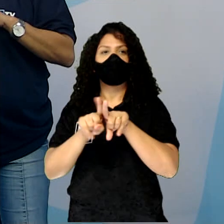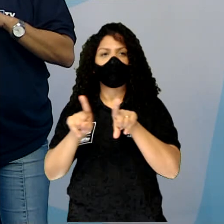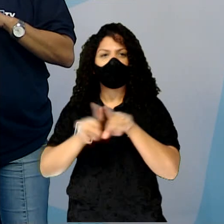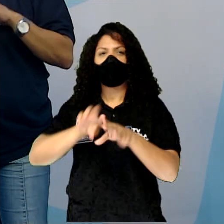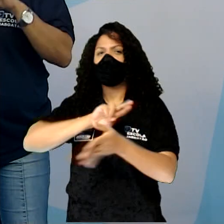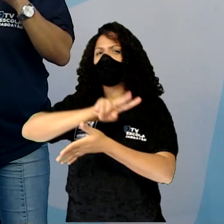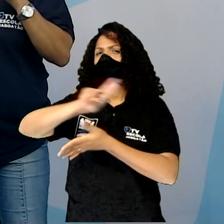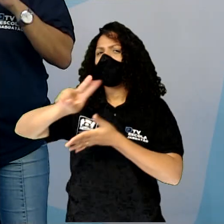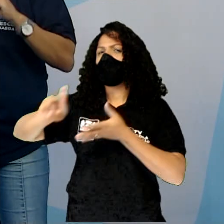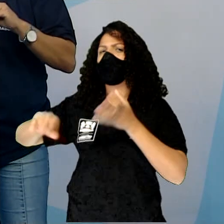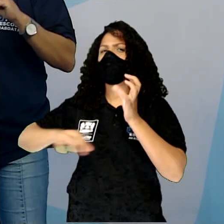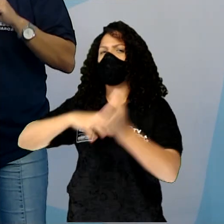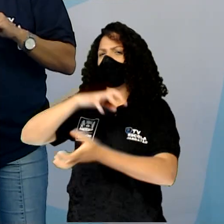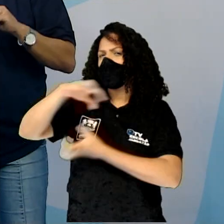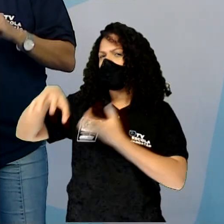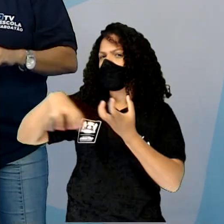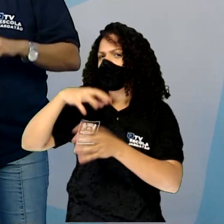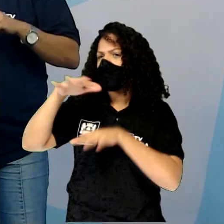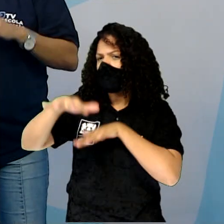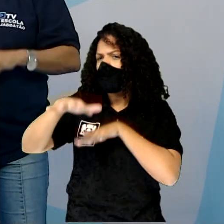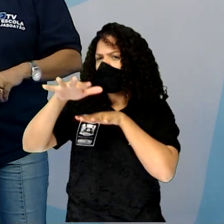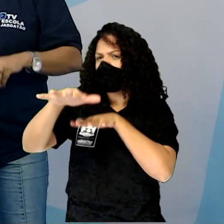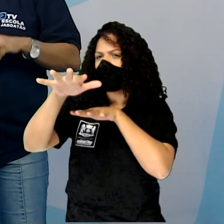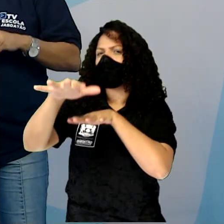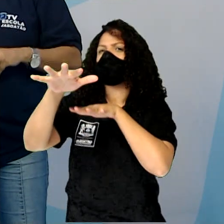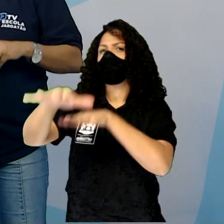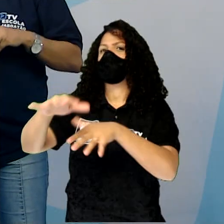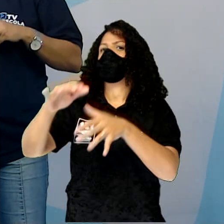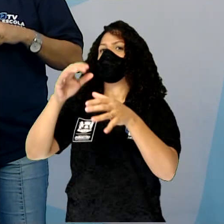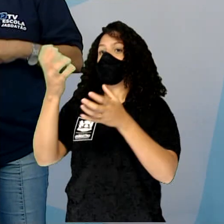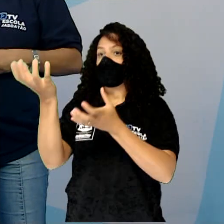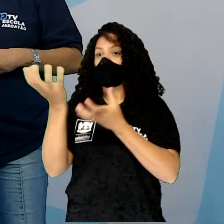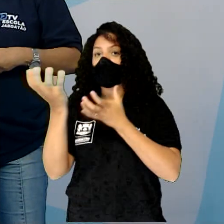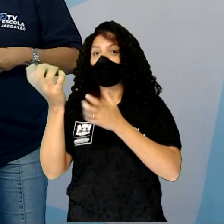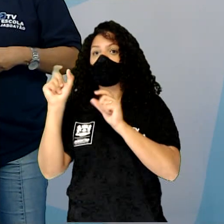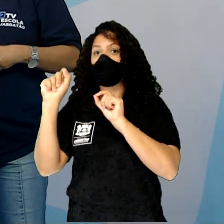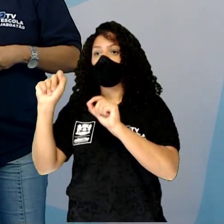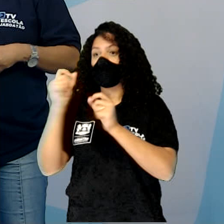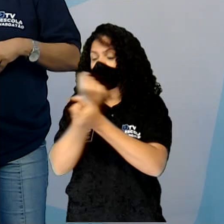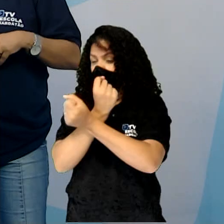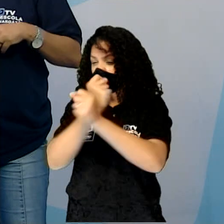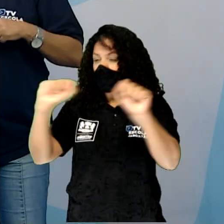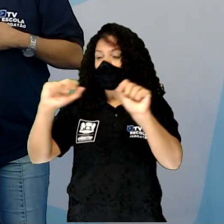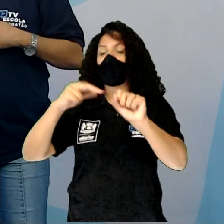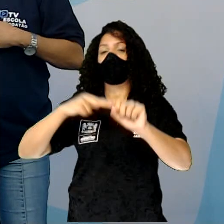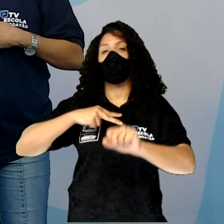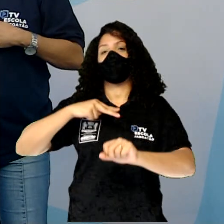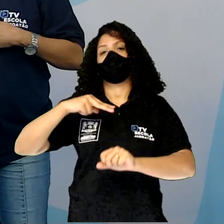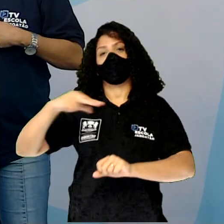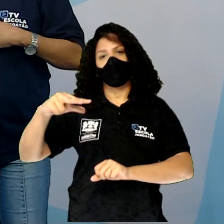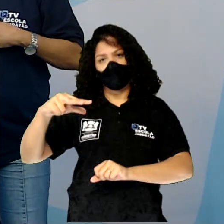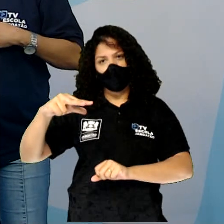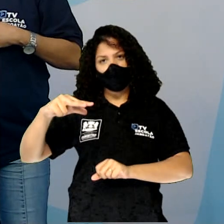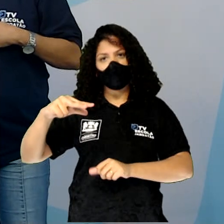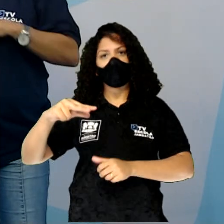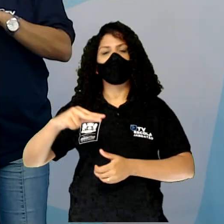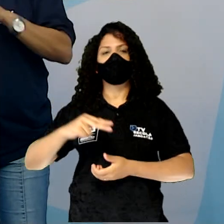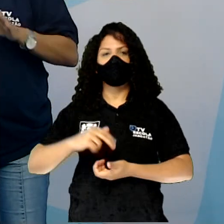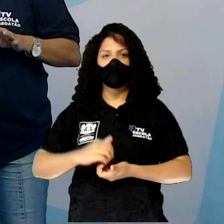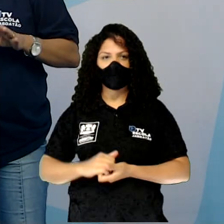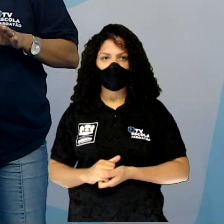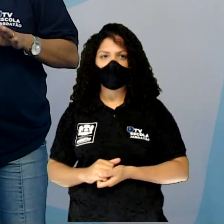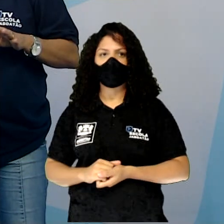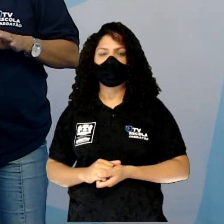tá certo? Que foram movimentos mesmo assim, querendo se livrar de Portugal, tá bom? Tem também que a gente vai ver a